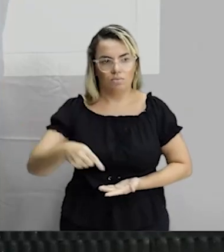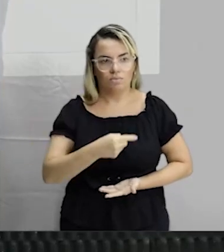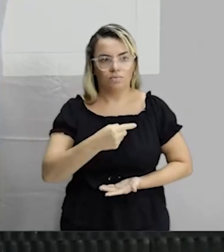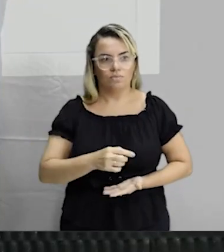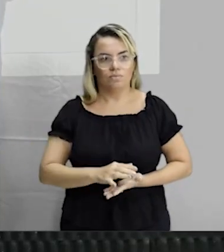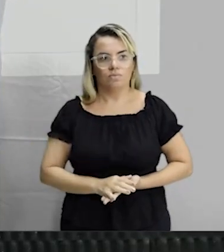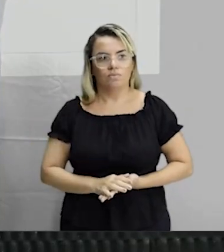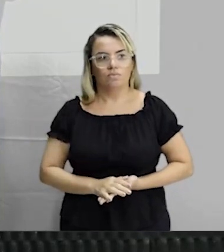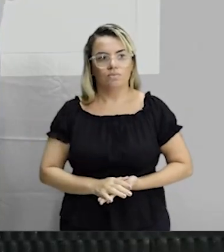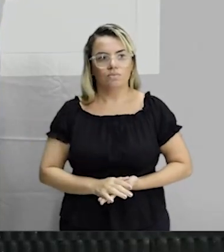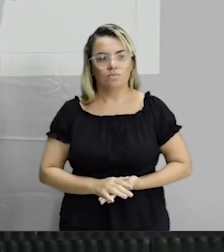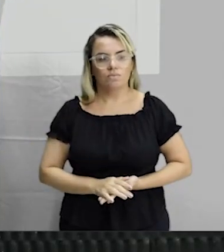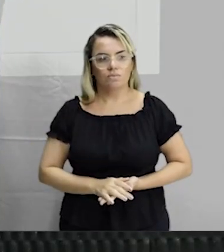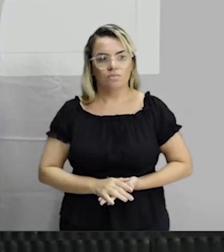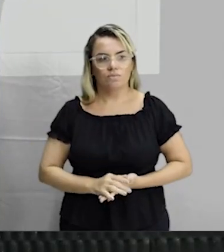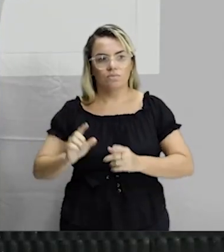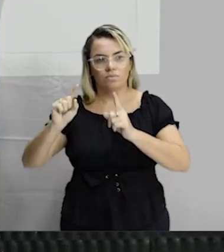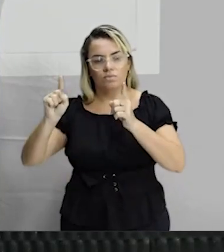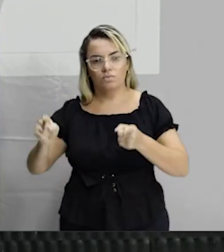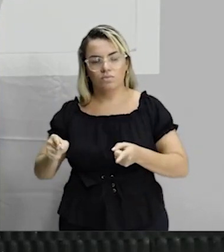mil.